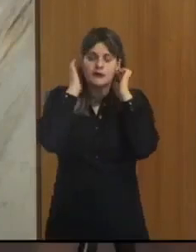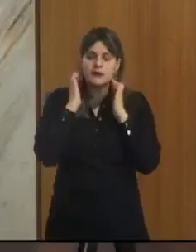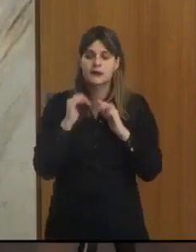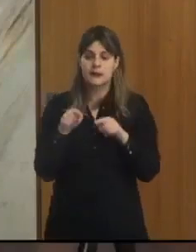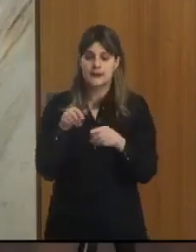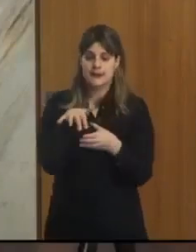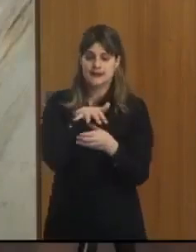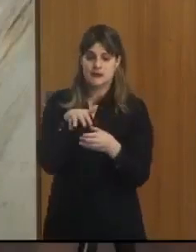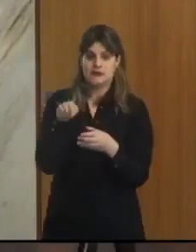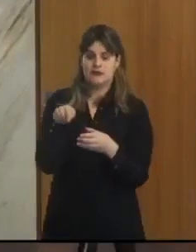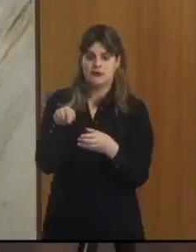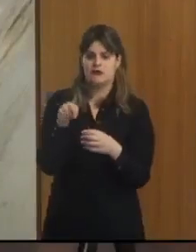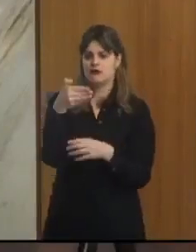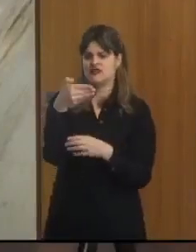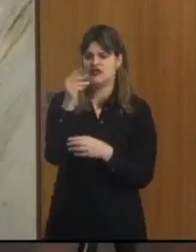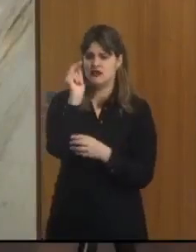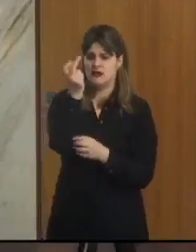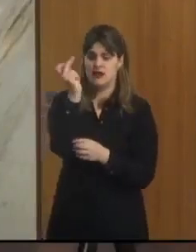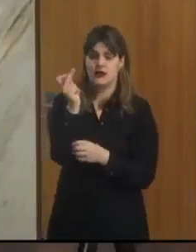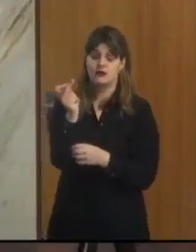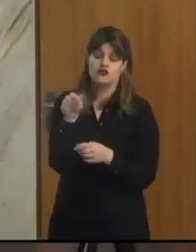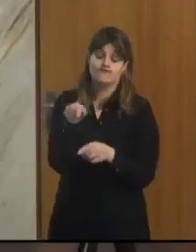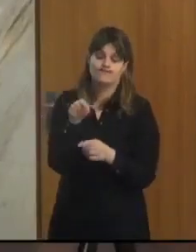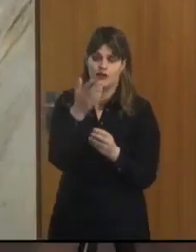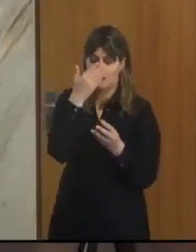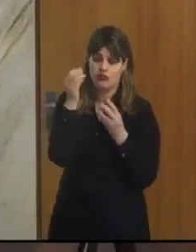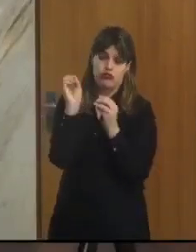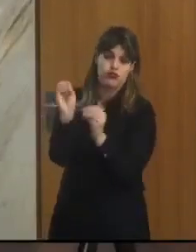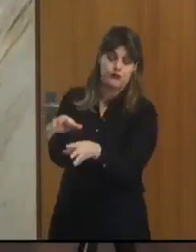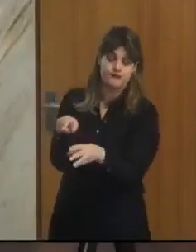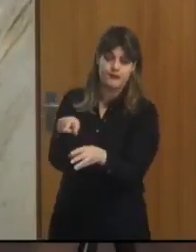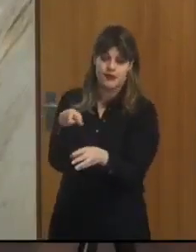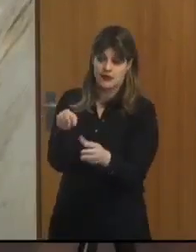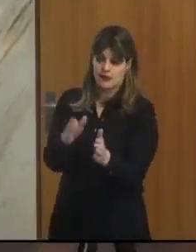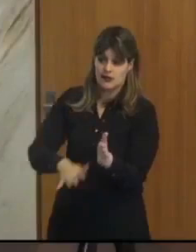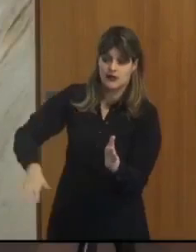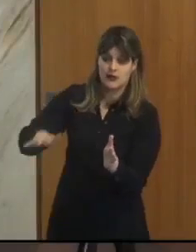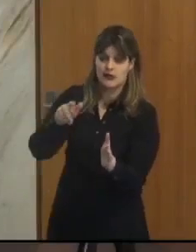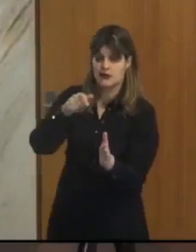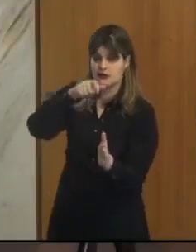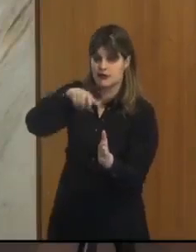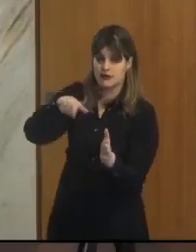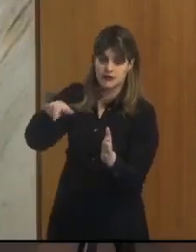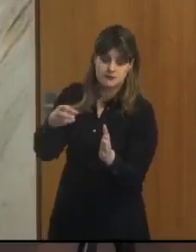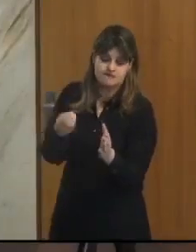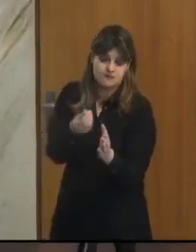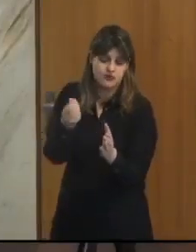Esta situação, durante 7 anos, provoca o abandono e a chamada terra de burros e de feras e coisas